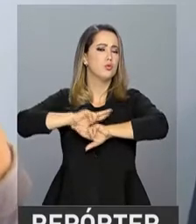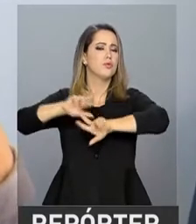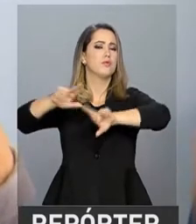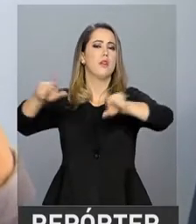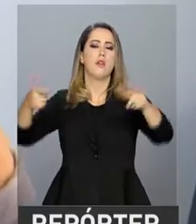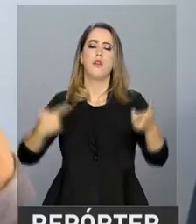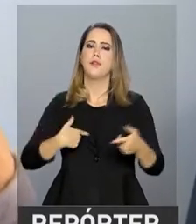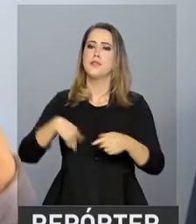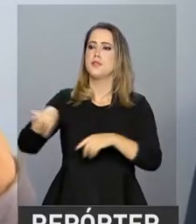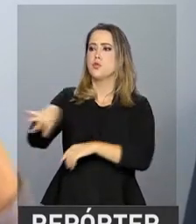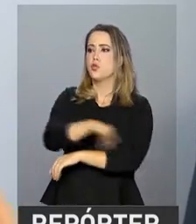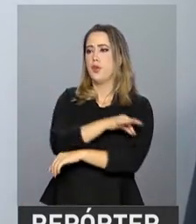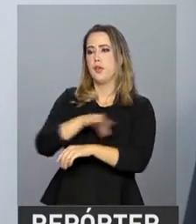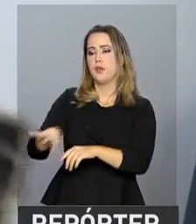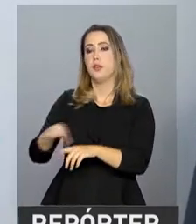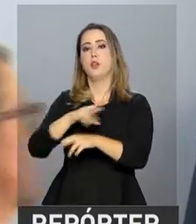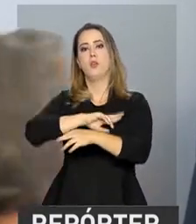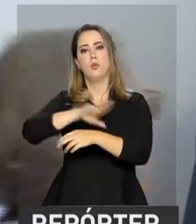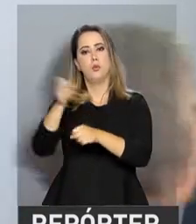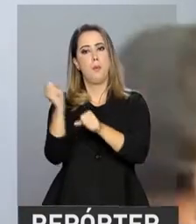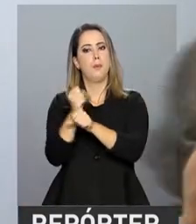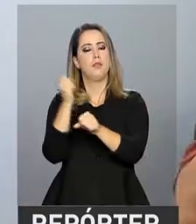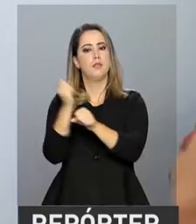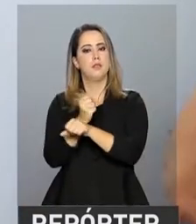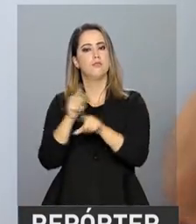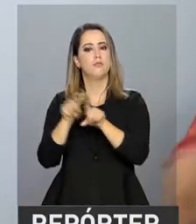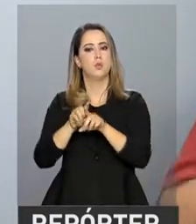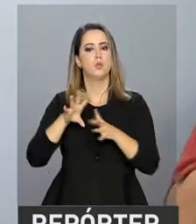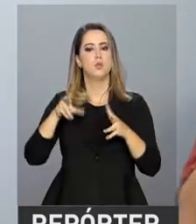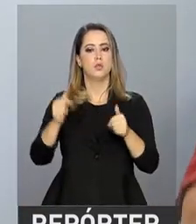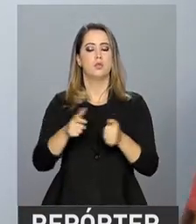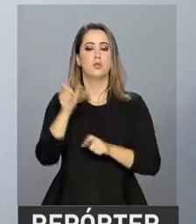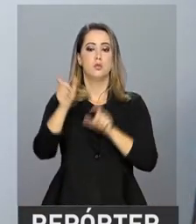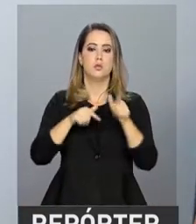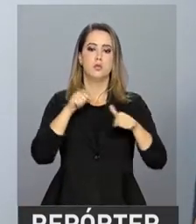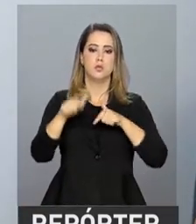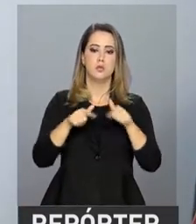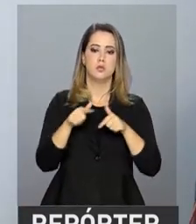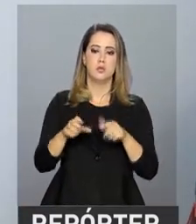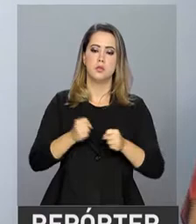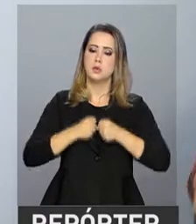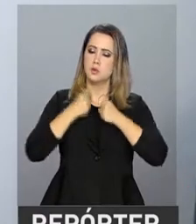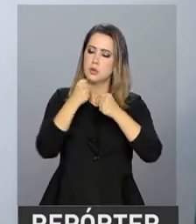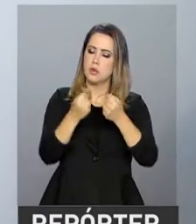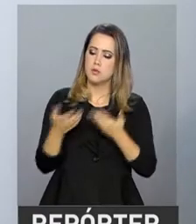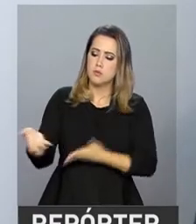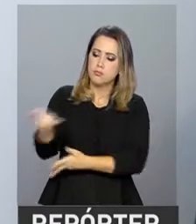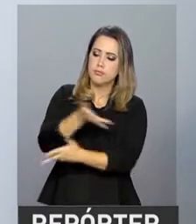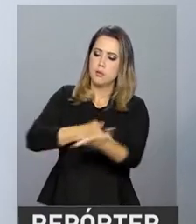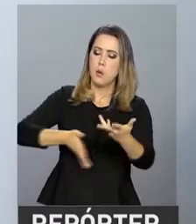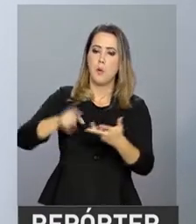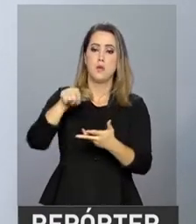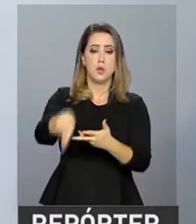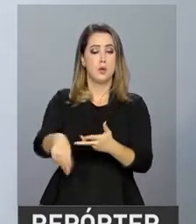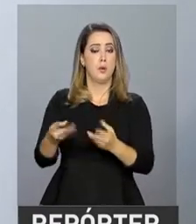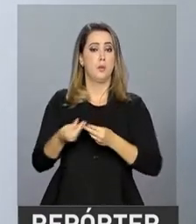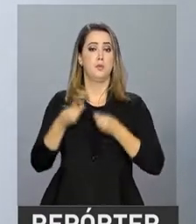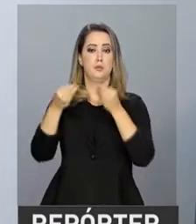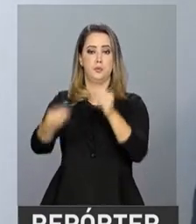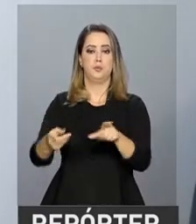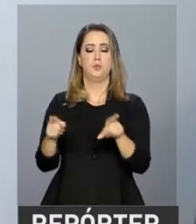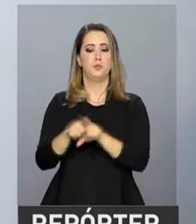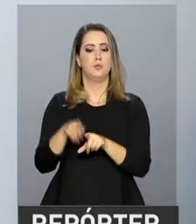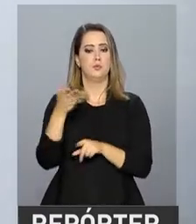salário de engenheiro, ou seja, de todos aqueles que trabalham, que se envolvem na